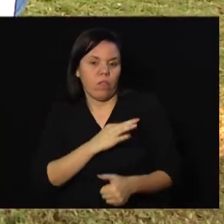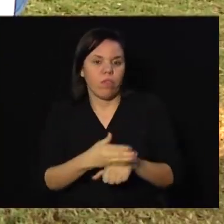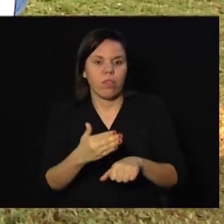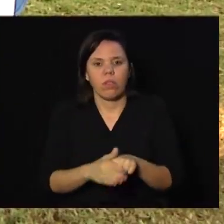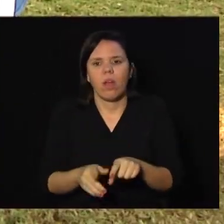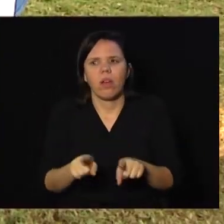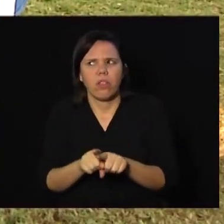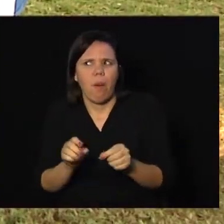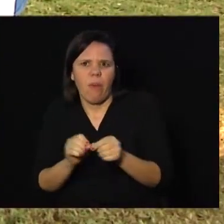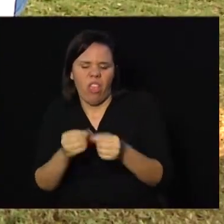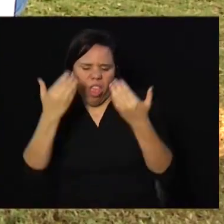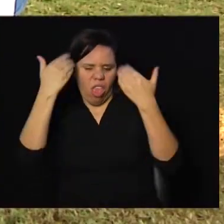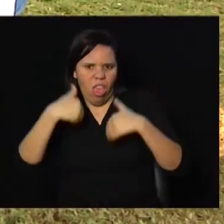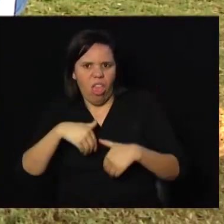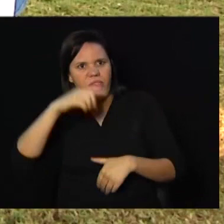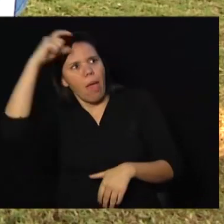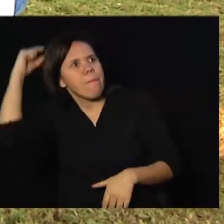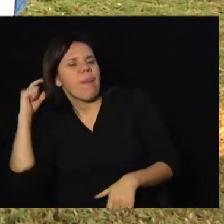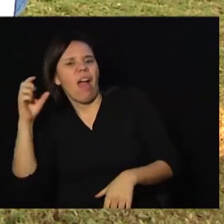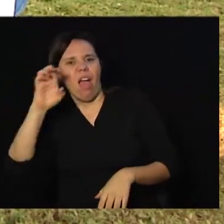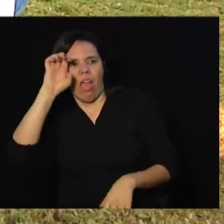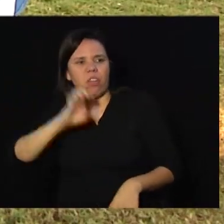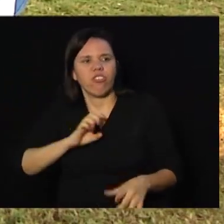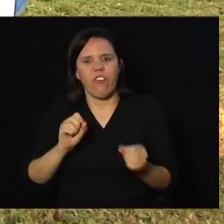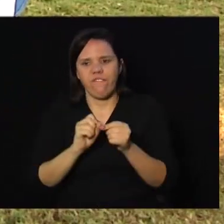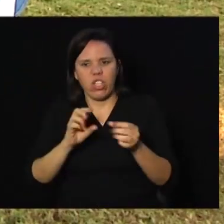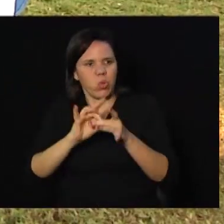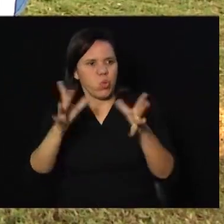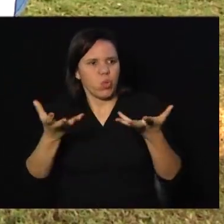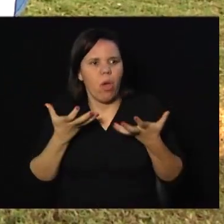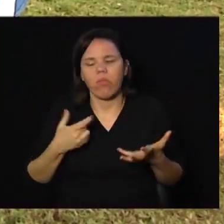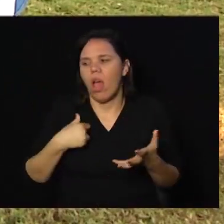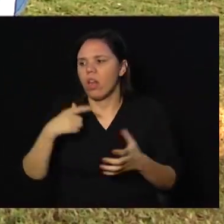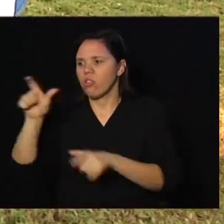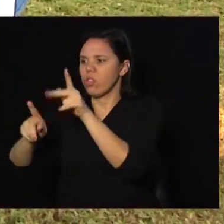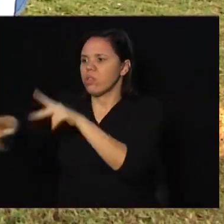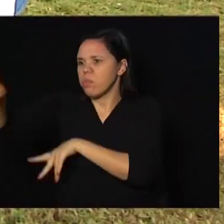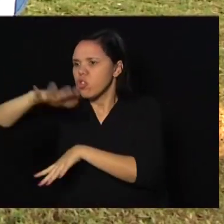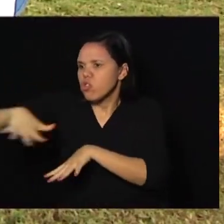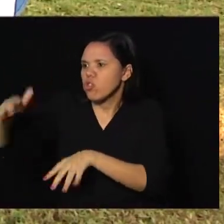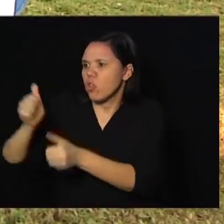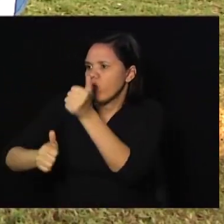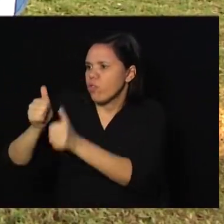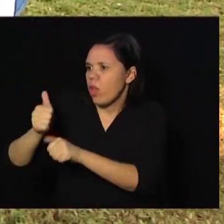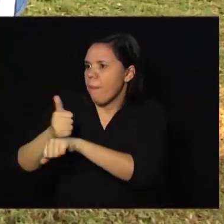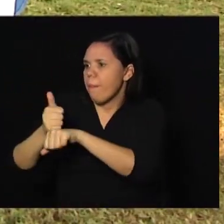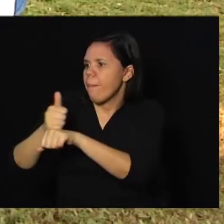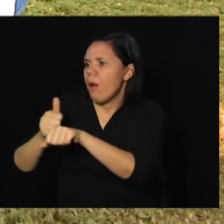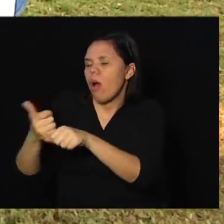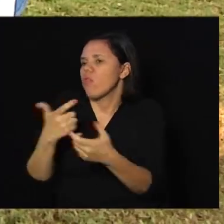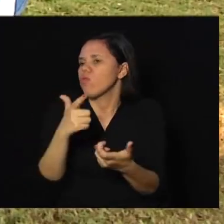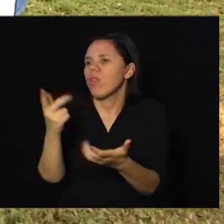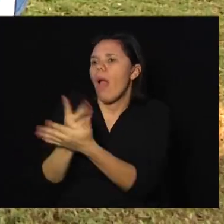fazer o que ele quer, né, que ele queira dentro do campo ou fora do campo, e ter privilégios que os outros não